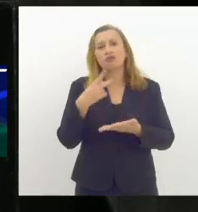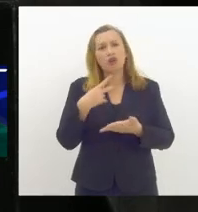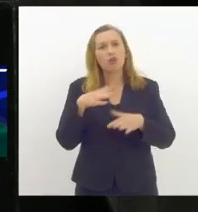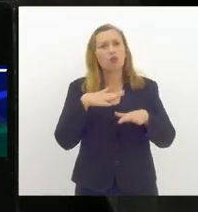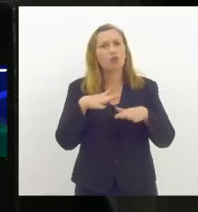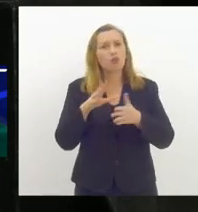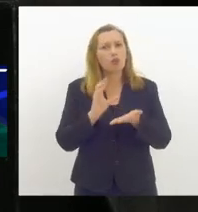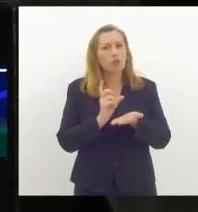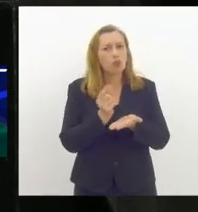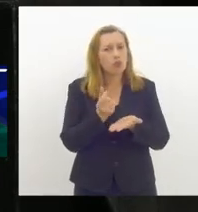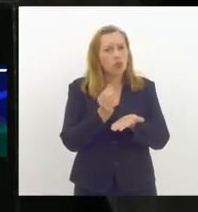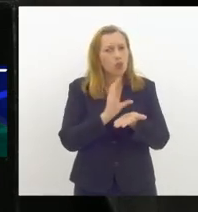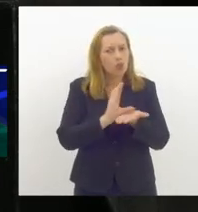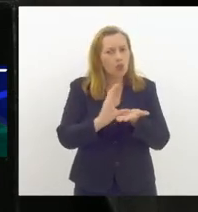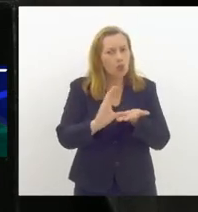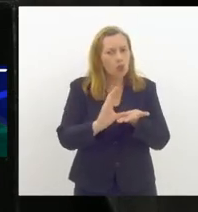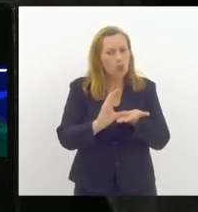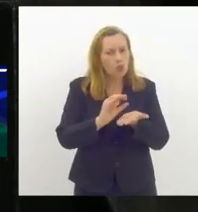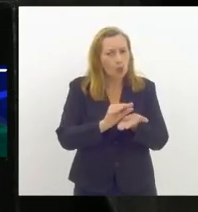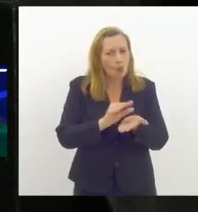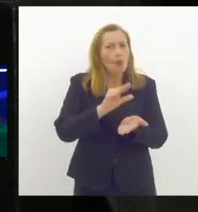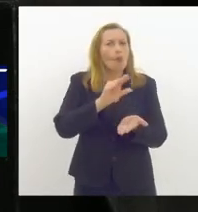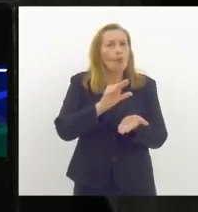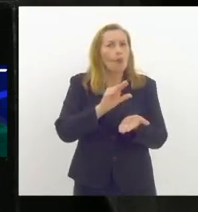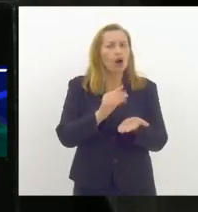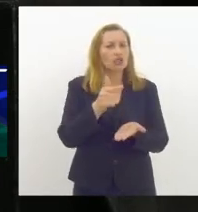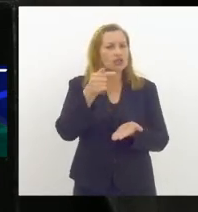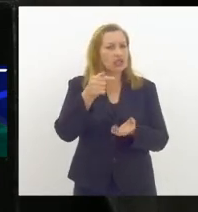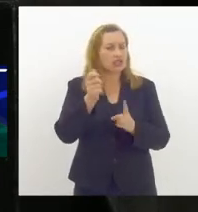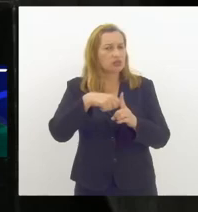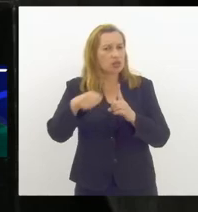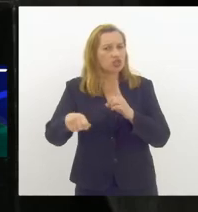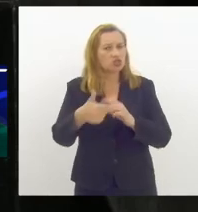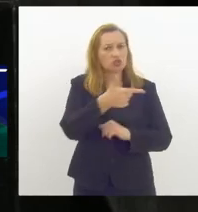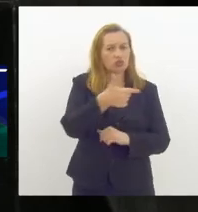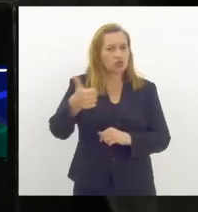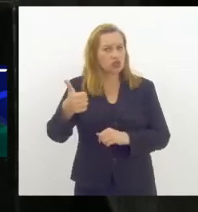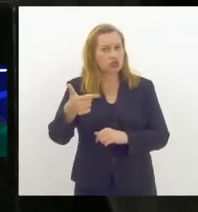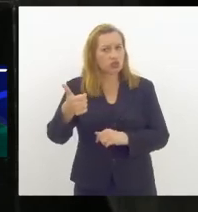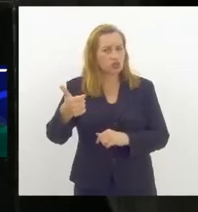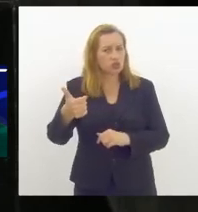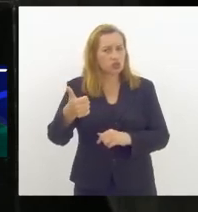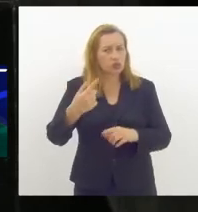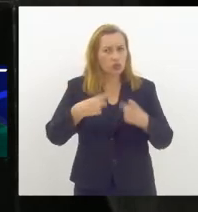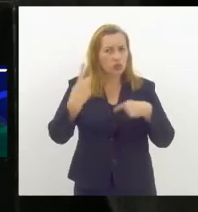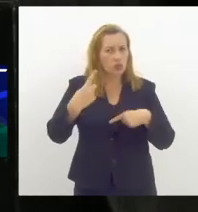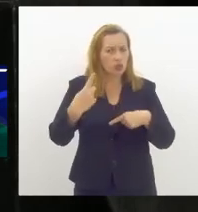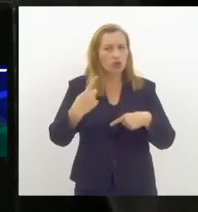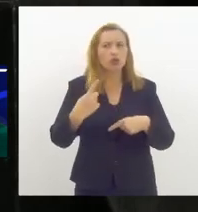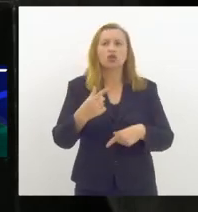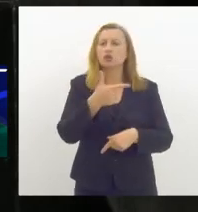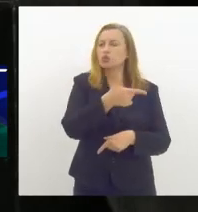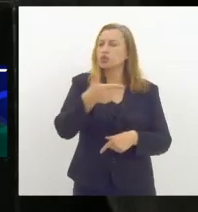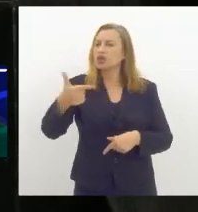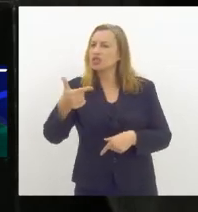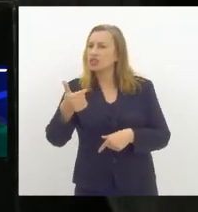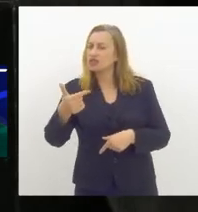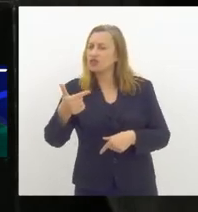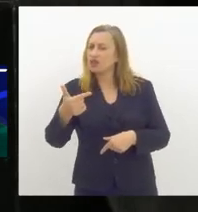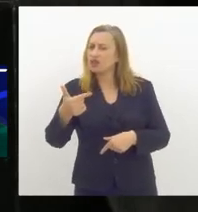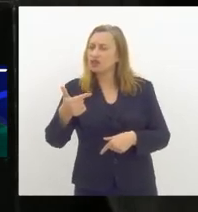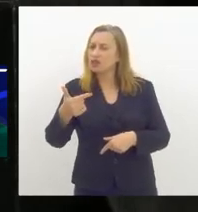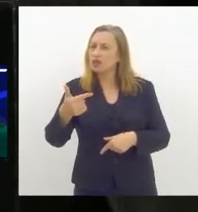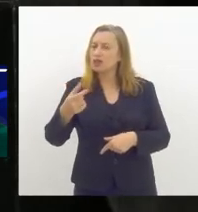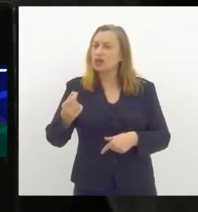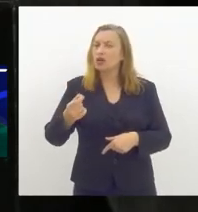falando de uma movimentação financeira que no primeiro os primeiros sete meses de 2022 ultrapassou 220 milhões de